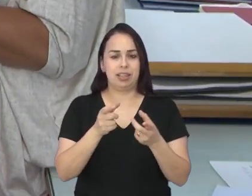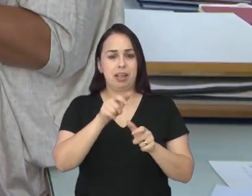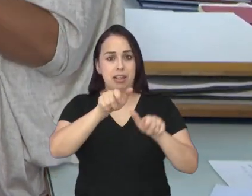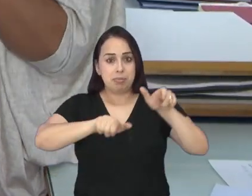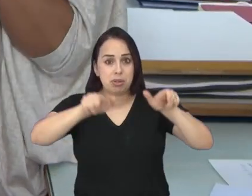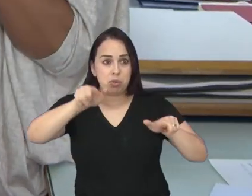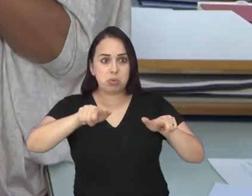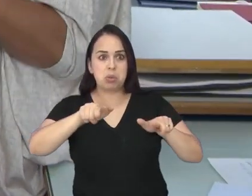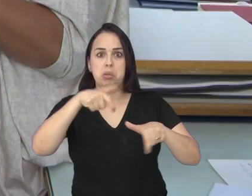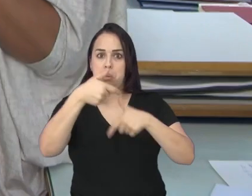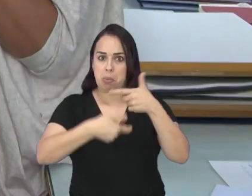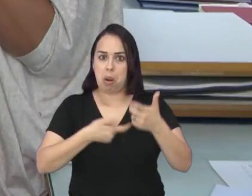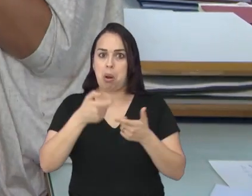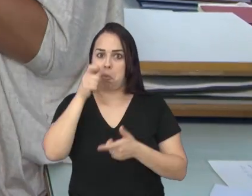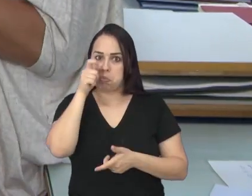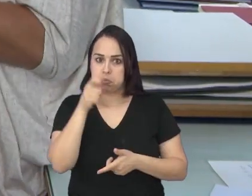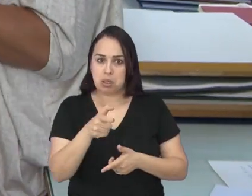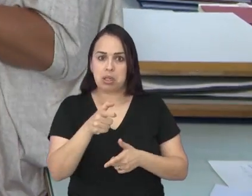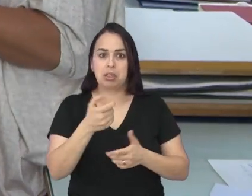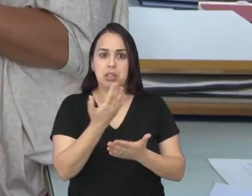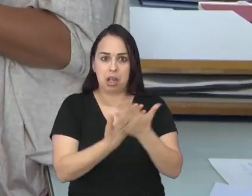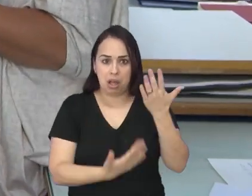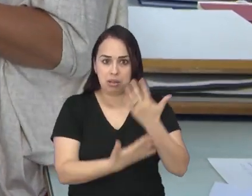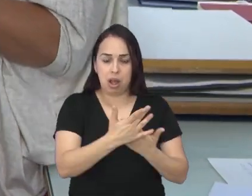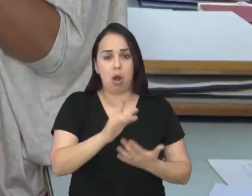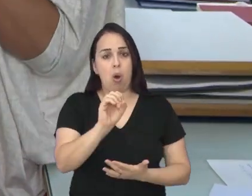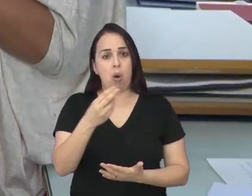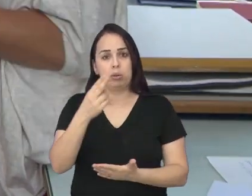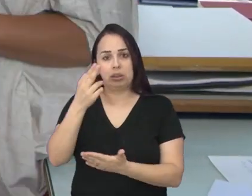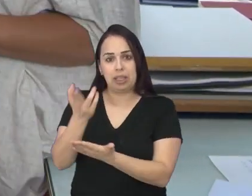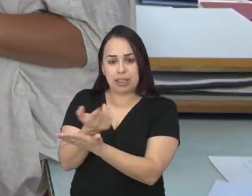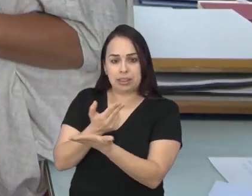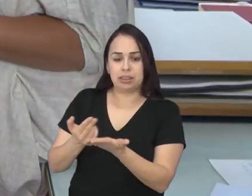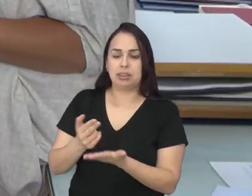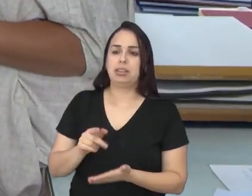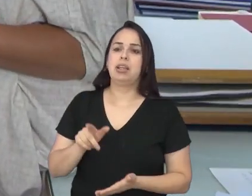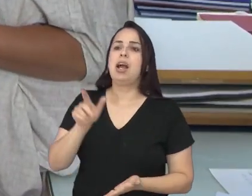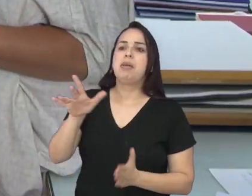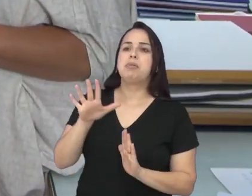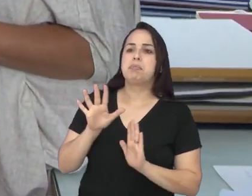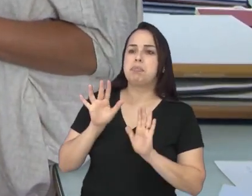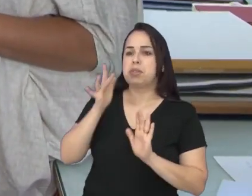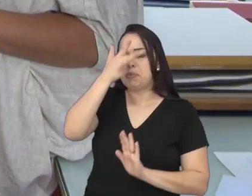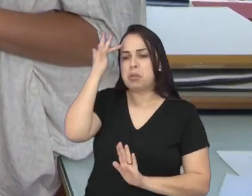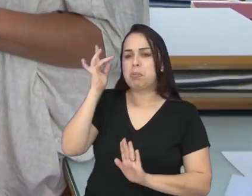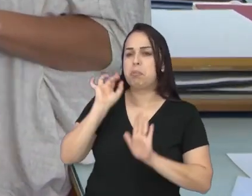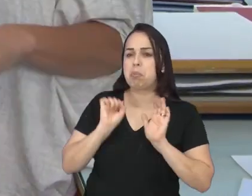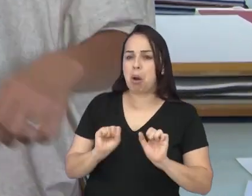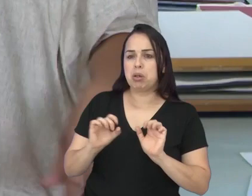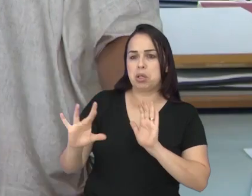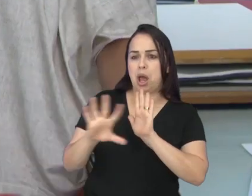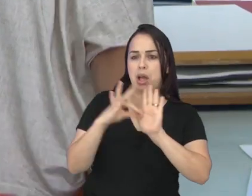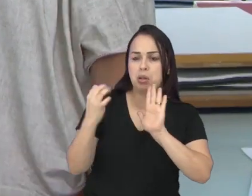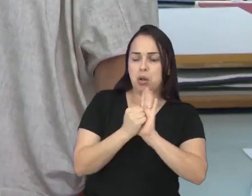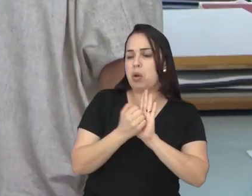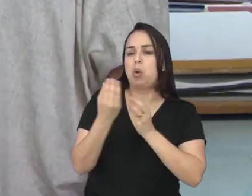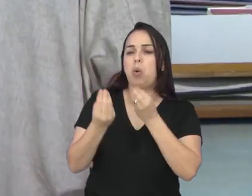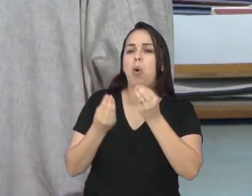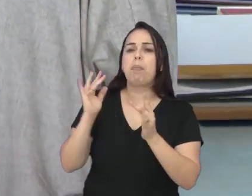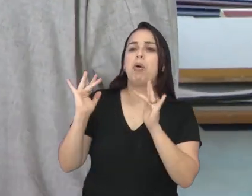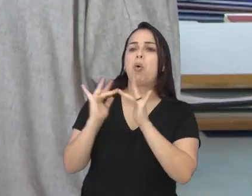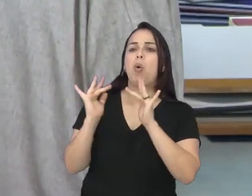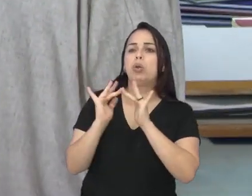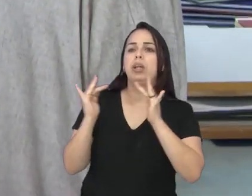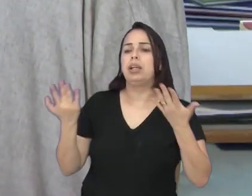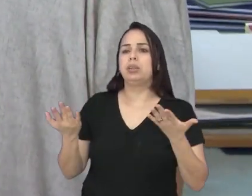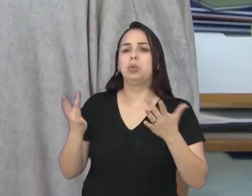que são interessantes, trabalhos manuais, trabalhos que tenham desenho. Então as pessoas podem se inscrever. Como que entram em contato? Pela